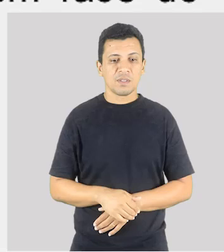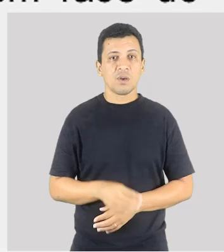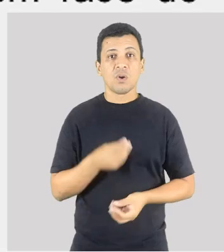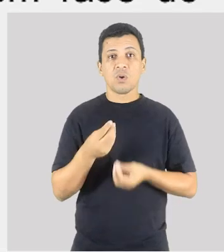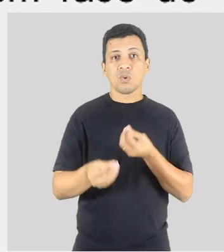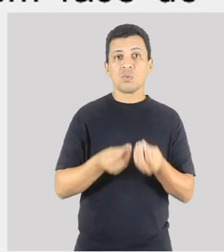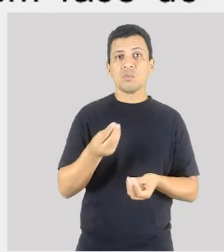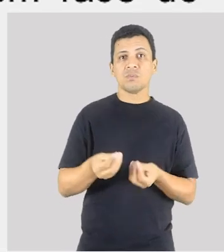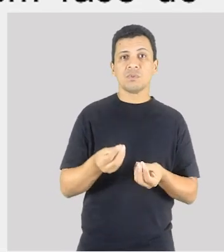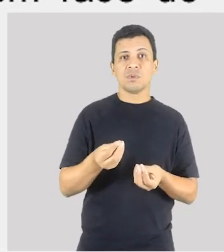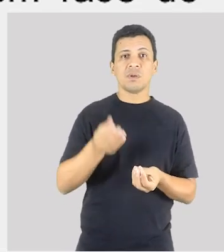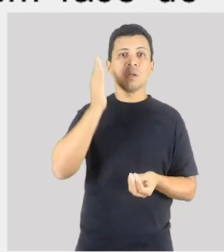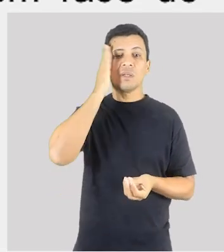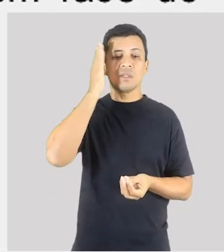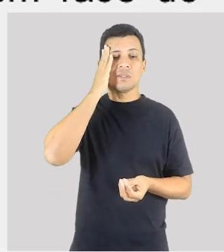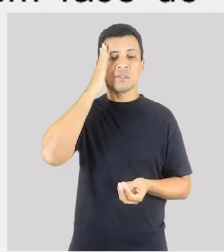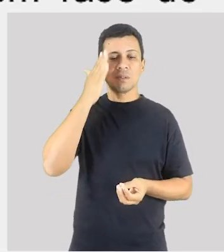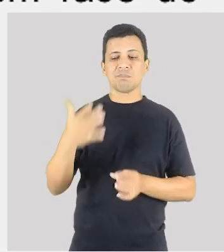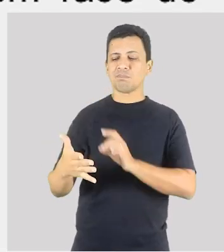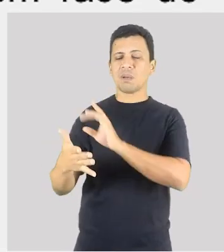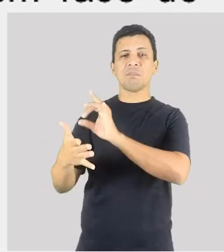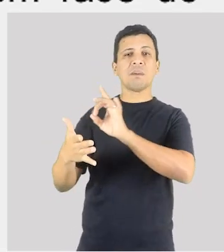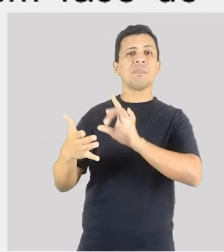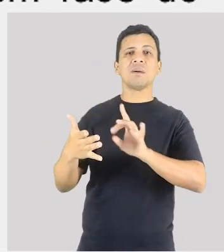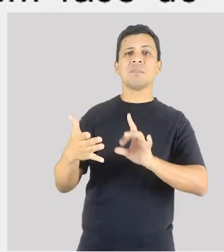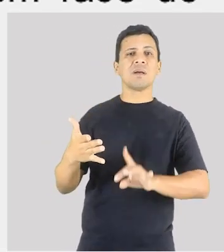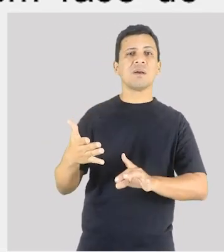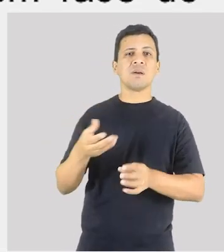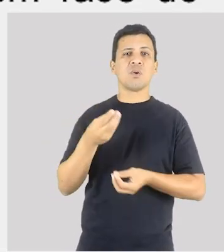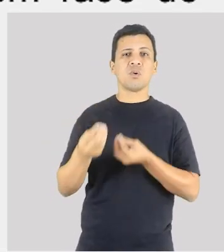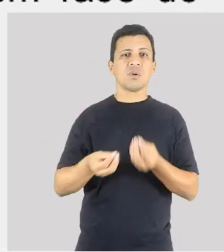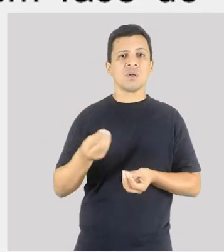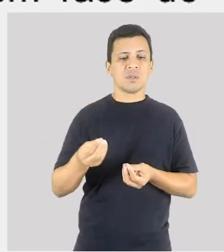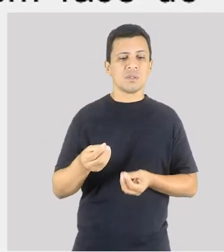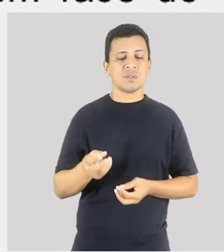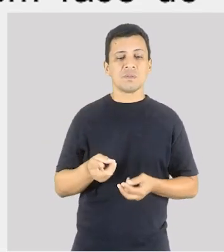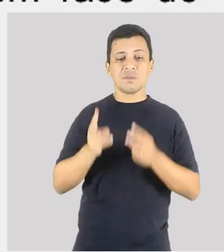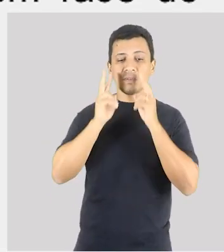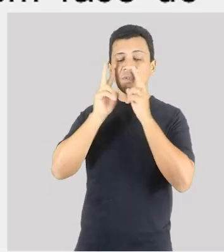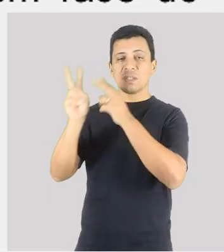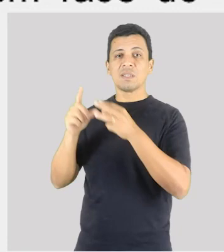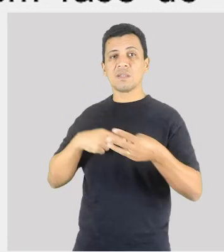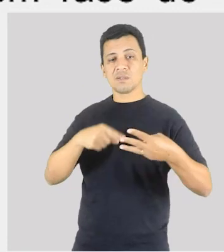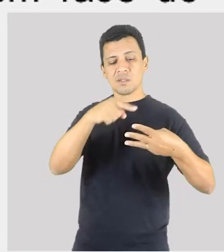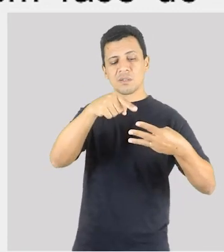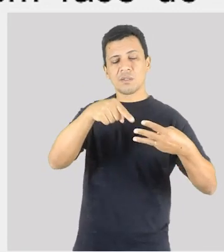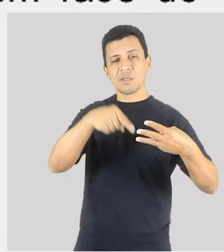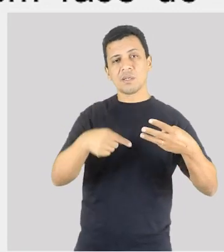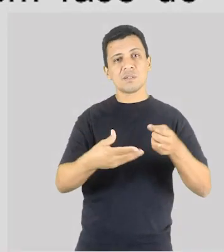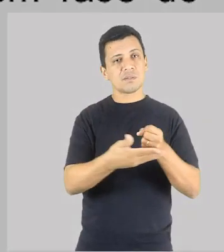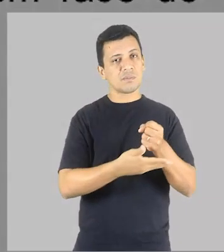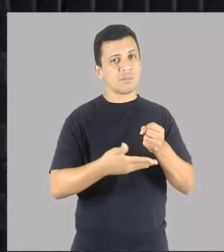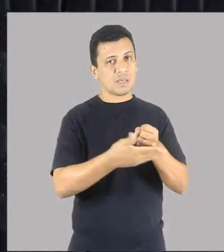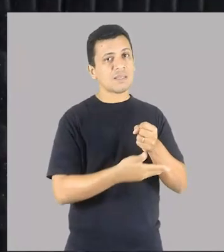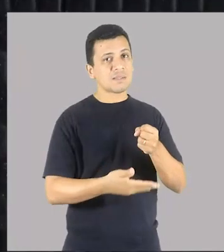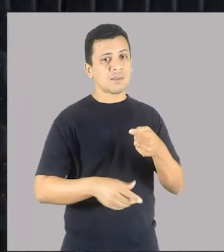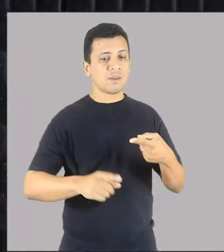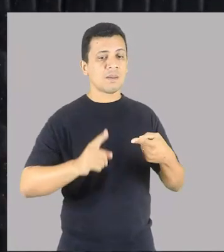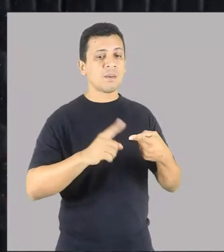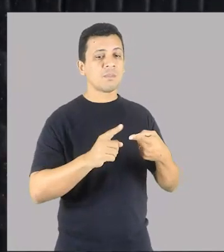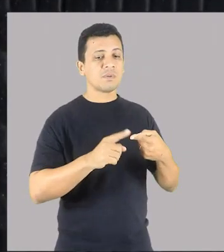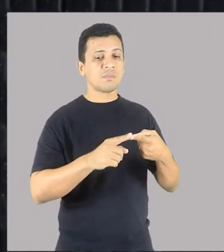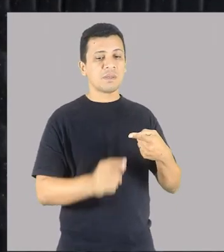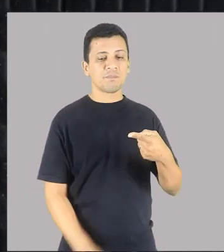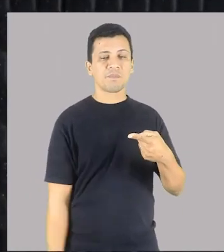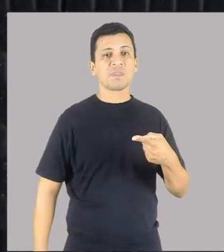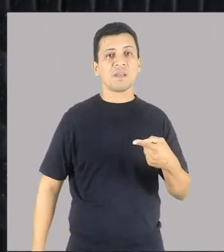para interpretar essas fontes, vocês podem ver que temos aqui 3 premissas básicas. A primeira das premissas